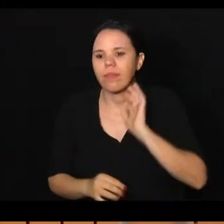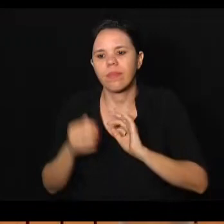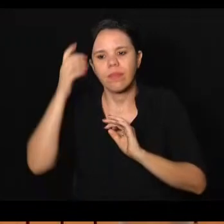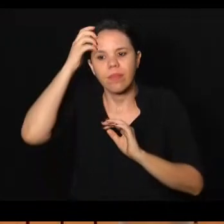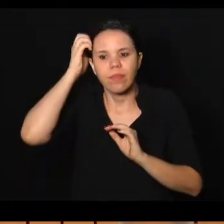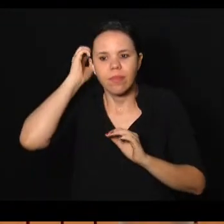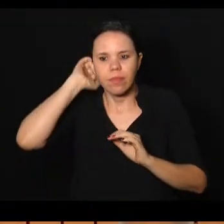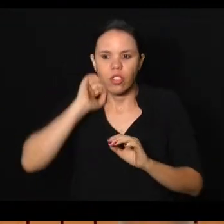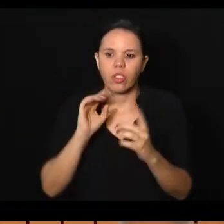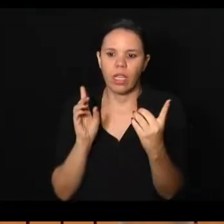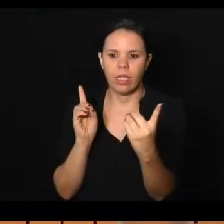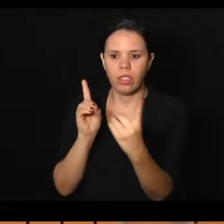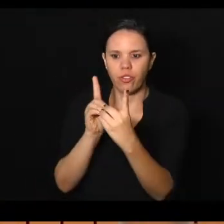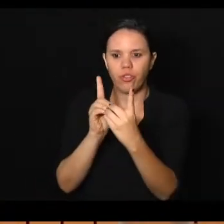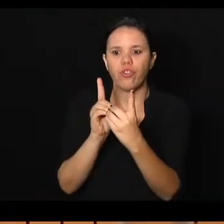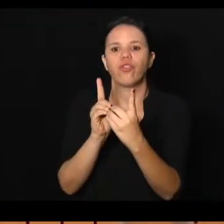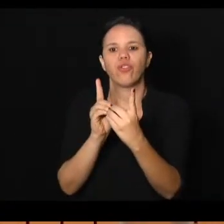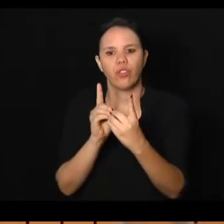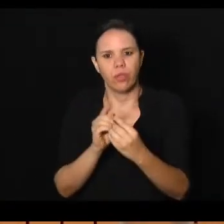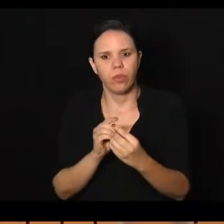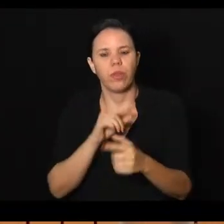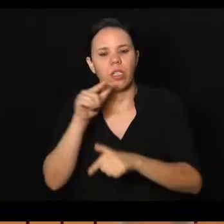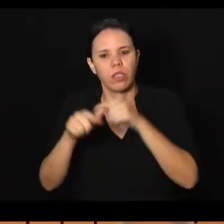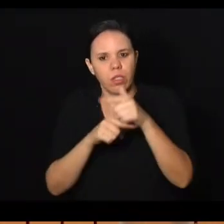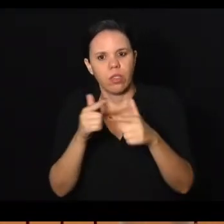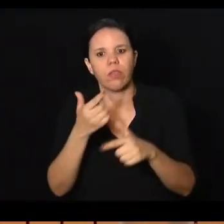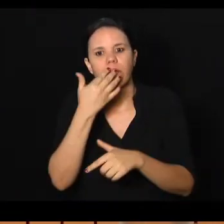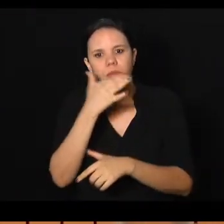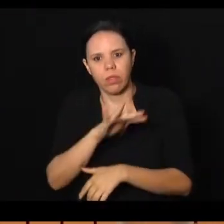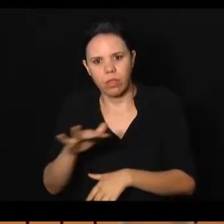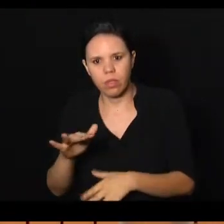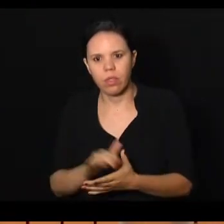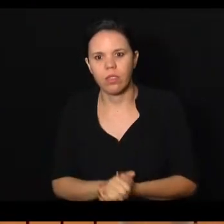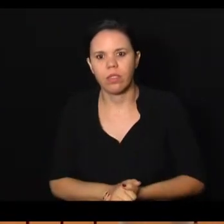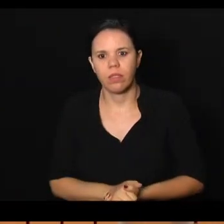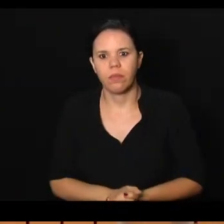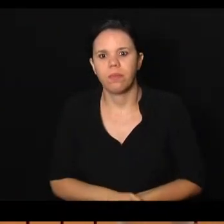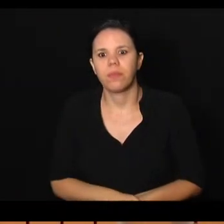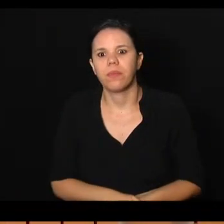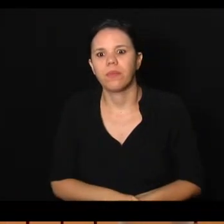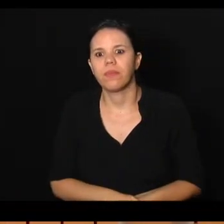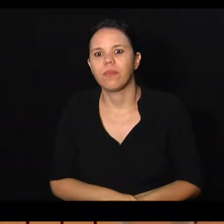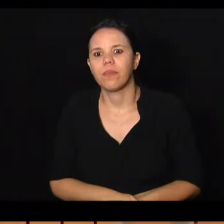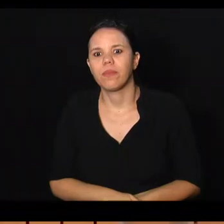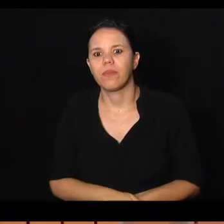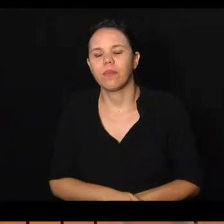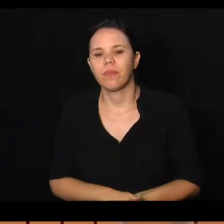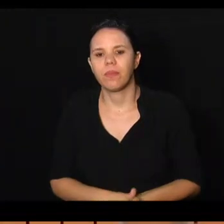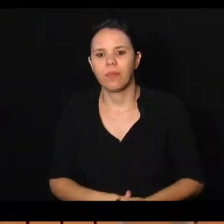no nosso atendimento às crianças.